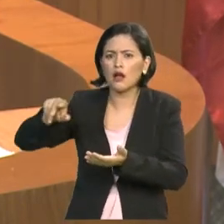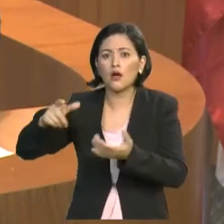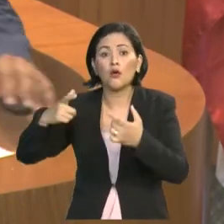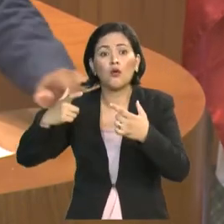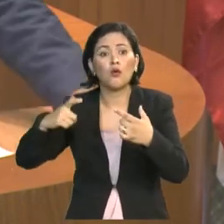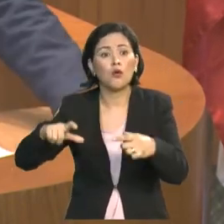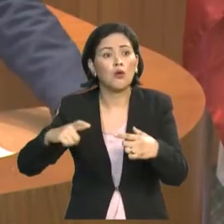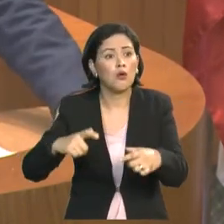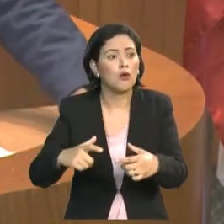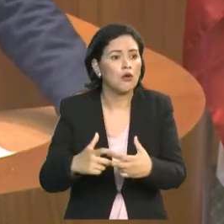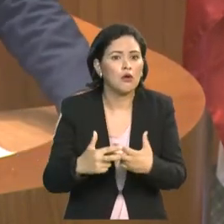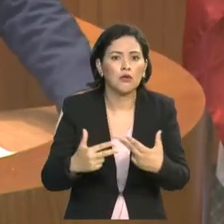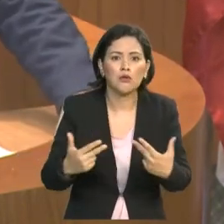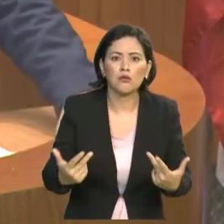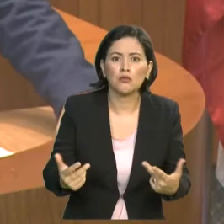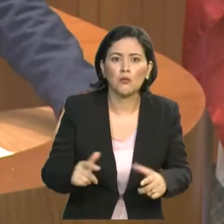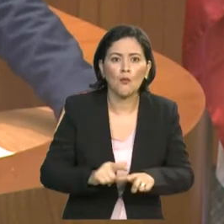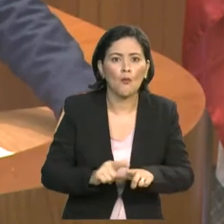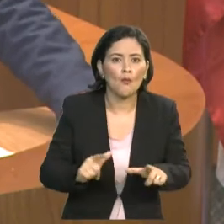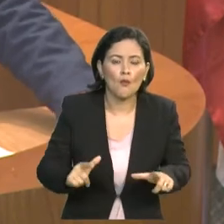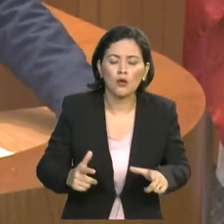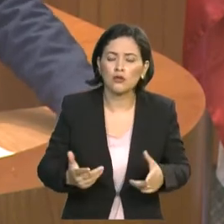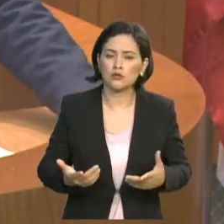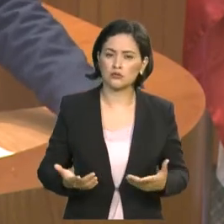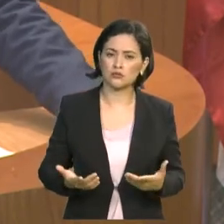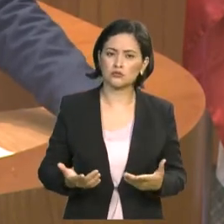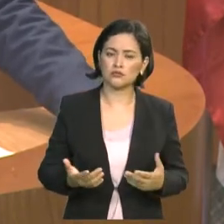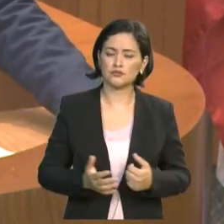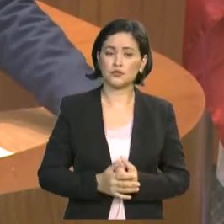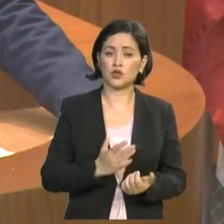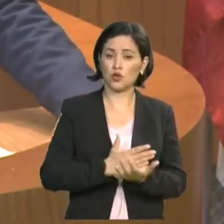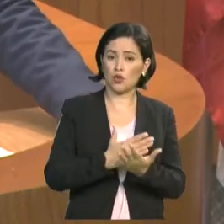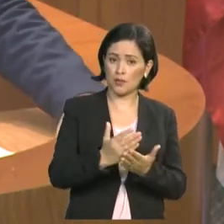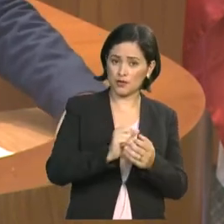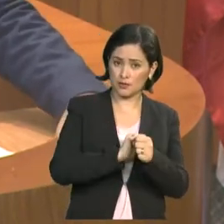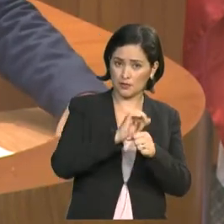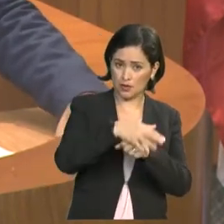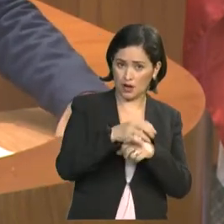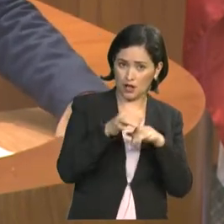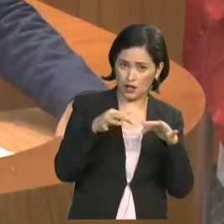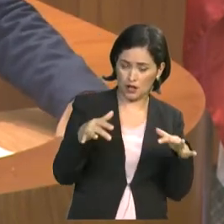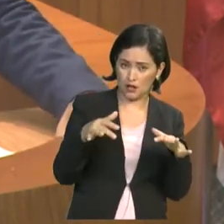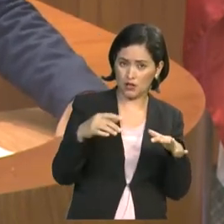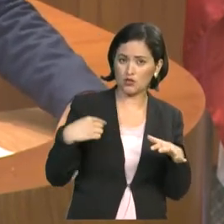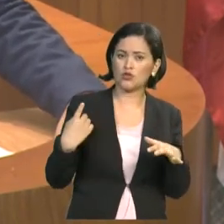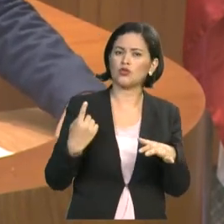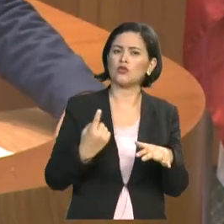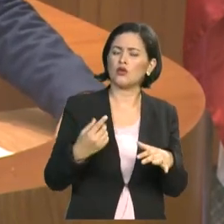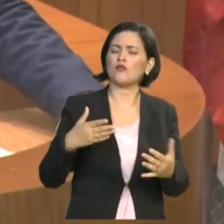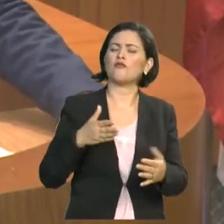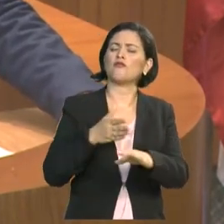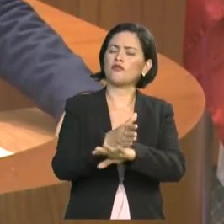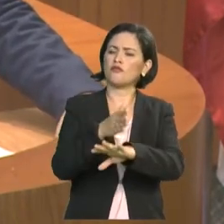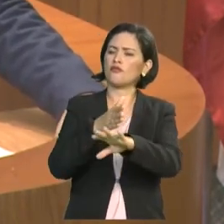durante o início no início da pandemia, nós estivemos nos hospitais, nós estivemos nas UPAs,